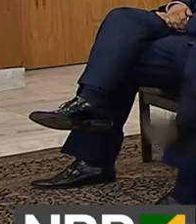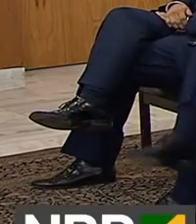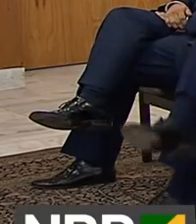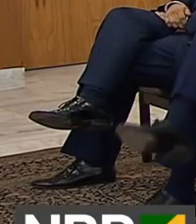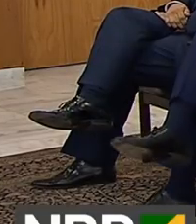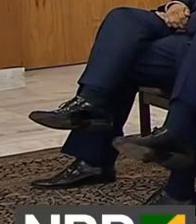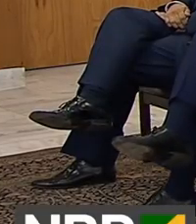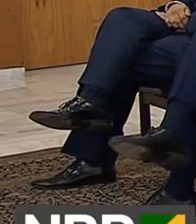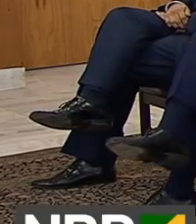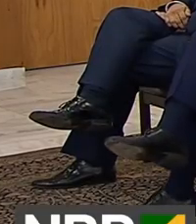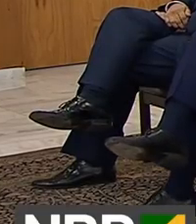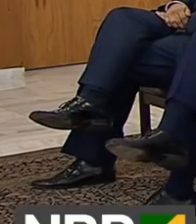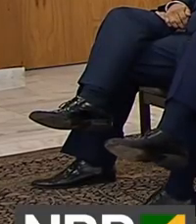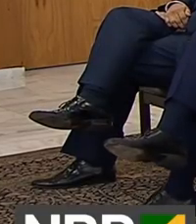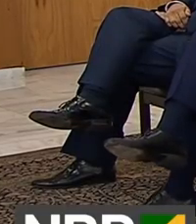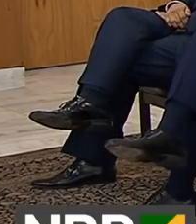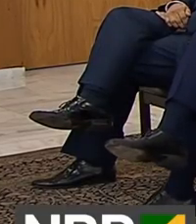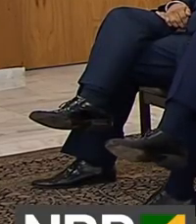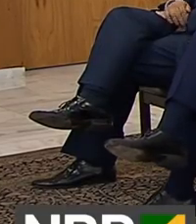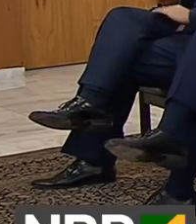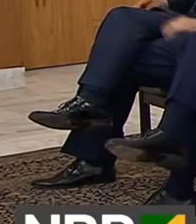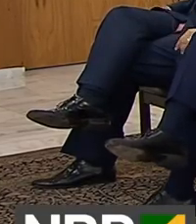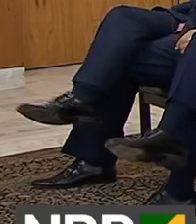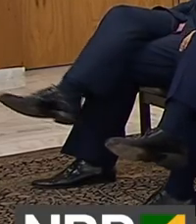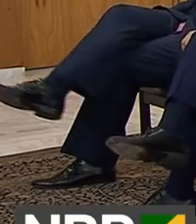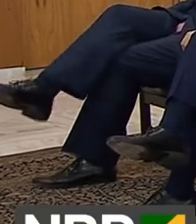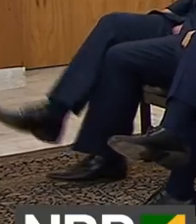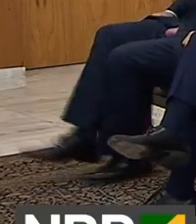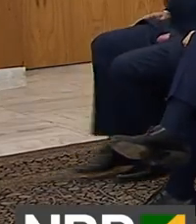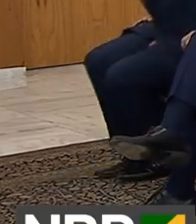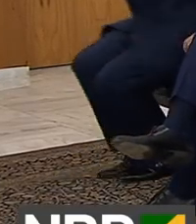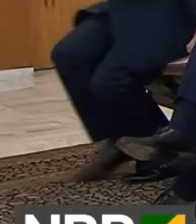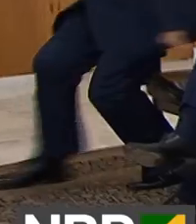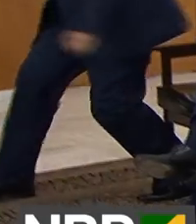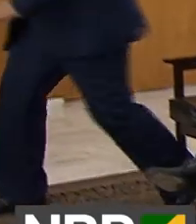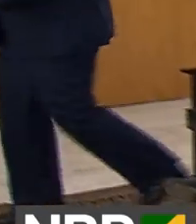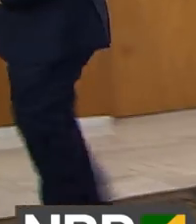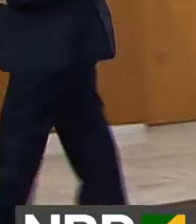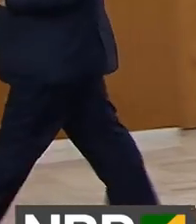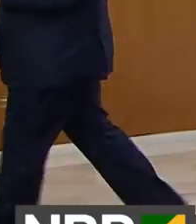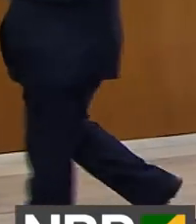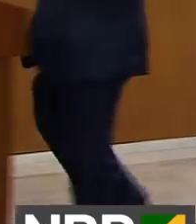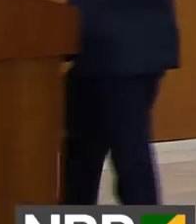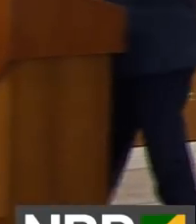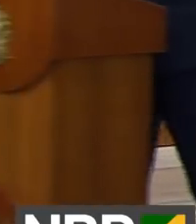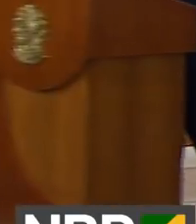ouviremos as palavras do relator do projeto de lei deputado marcus pestana